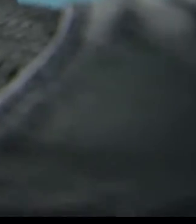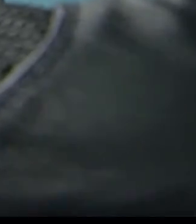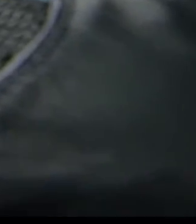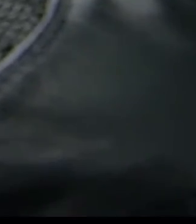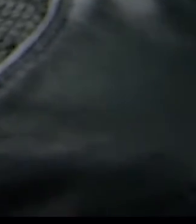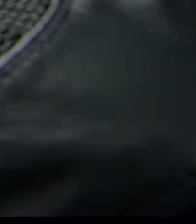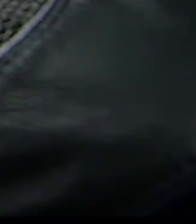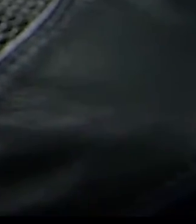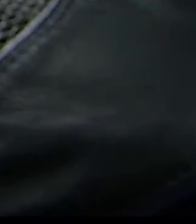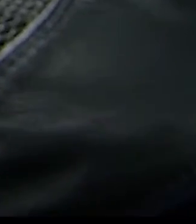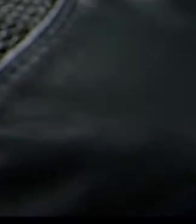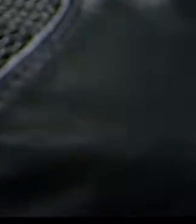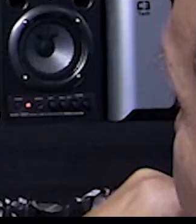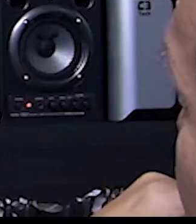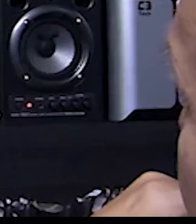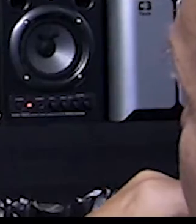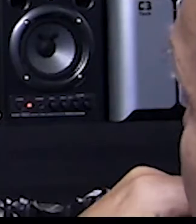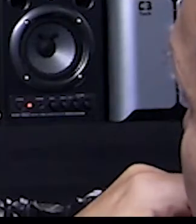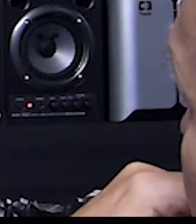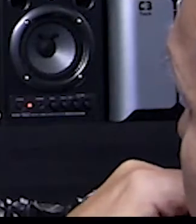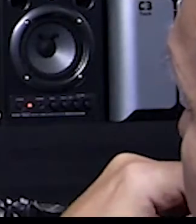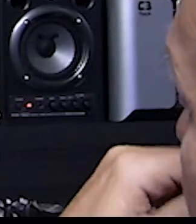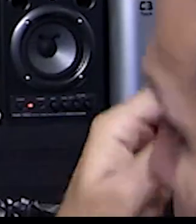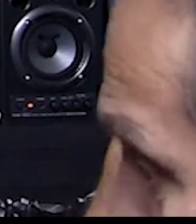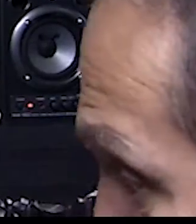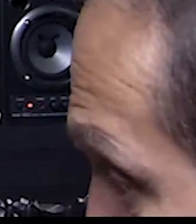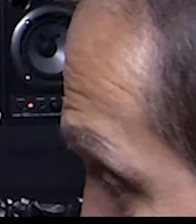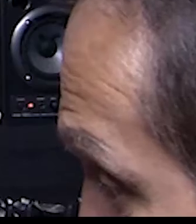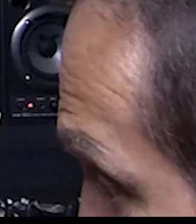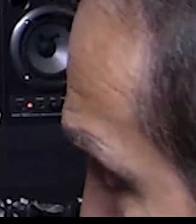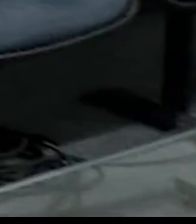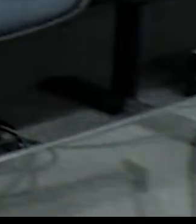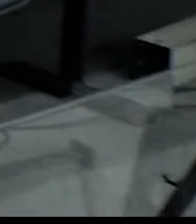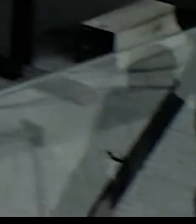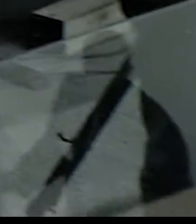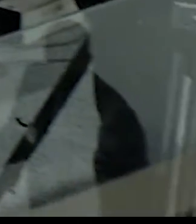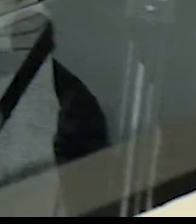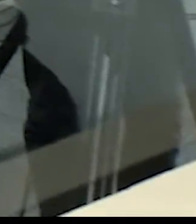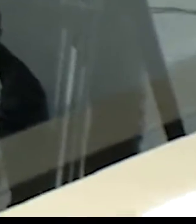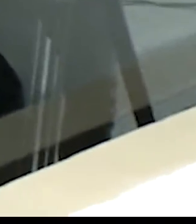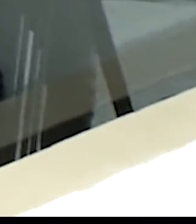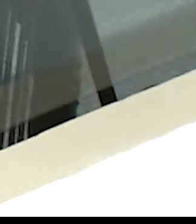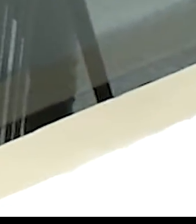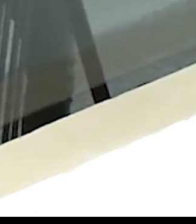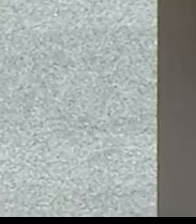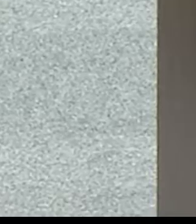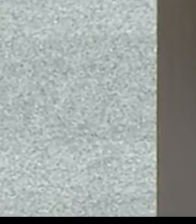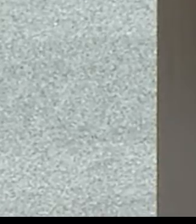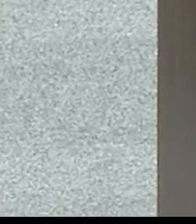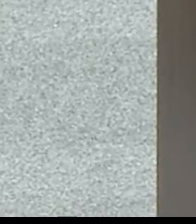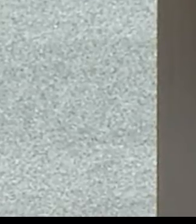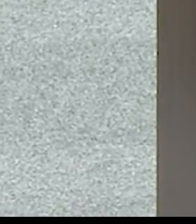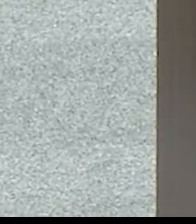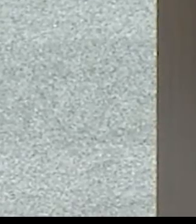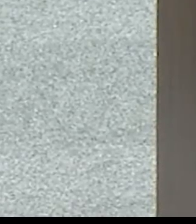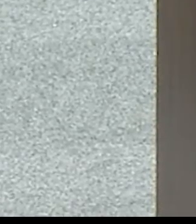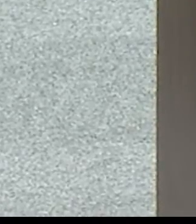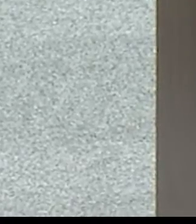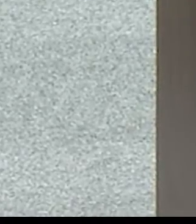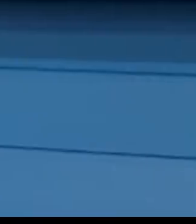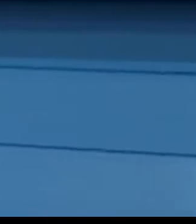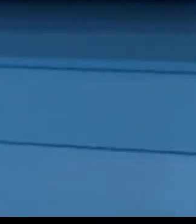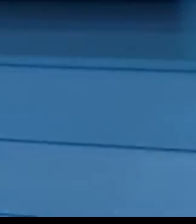dos deputados. A sua principal função é transmitir os trabalhos legislativos com cobertura ao vivo das